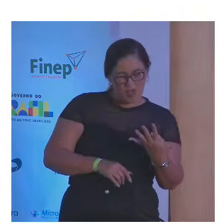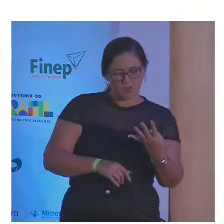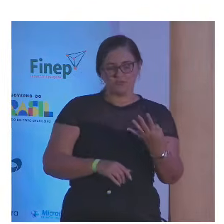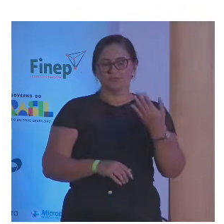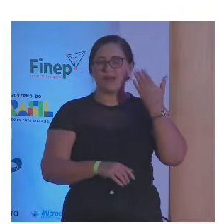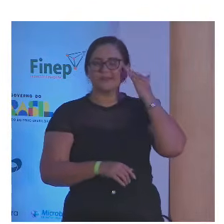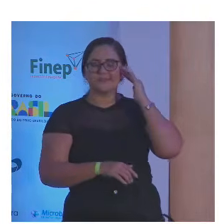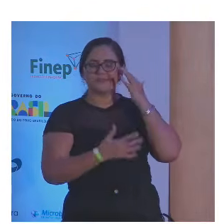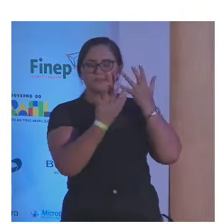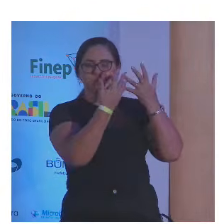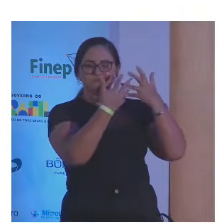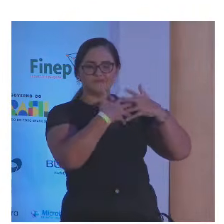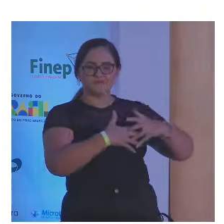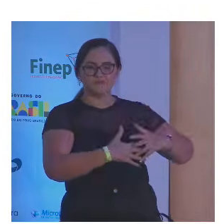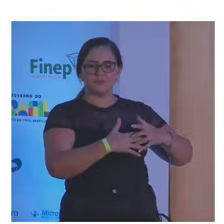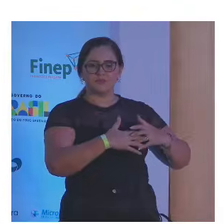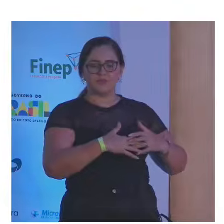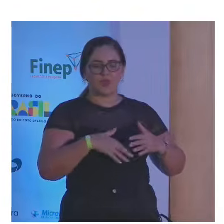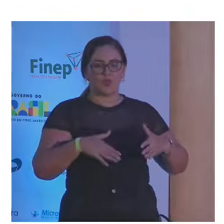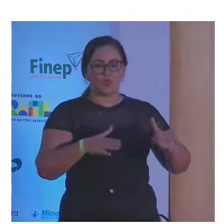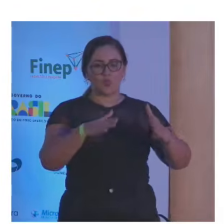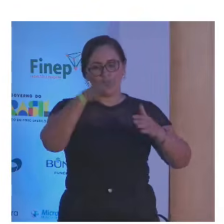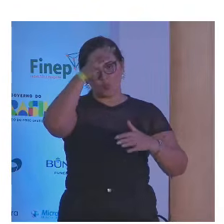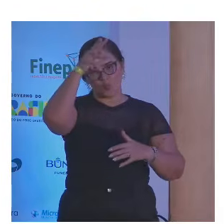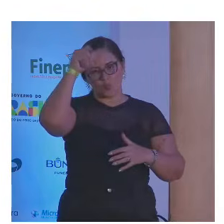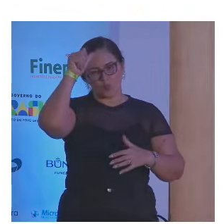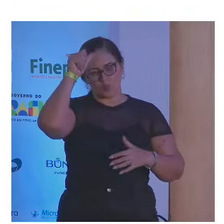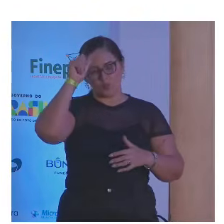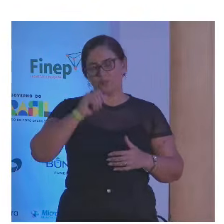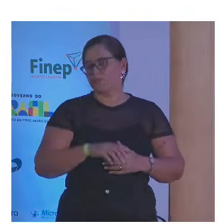da dimensão da pluma do rio Amazonas.